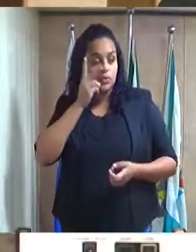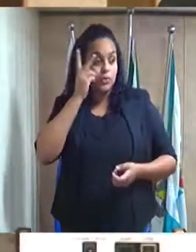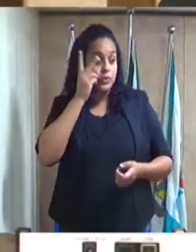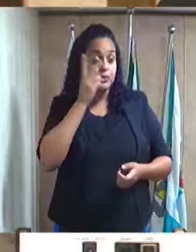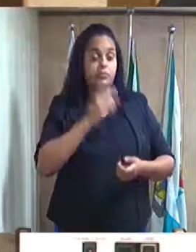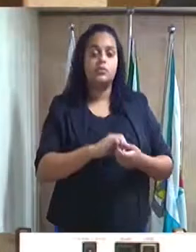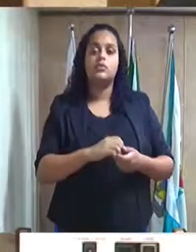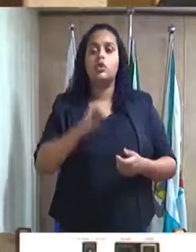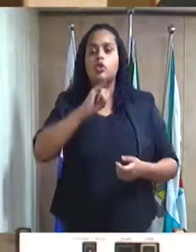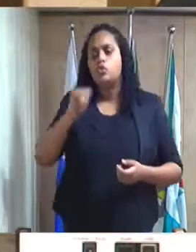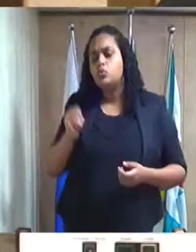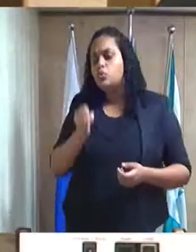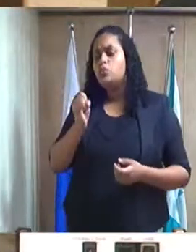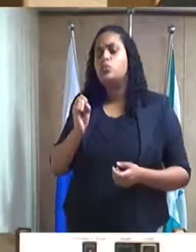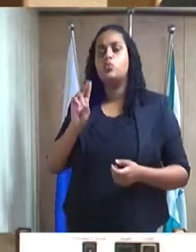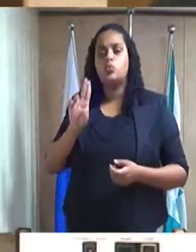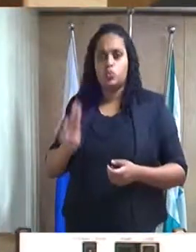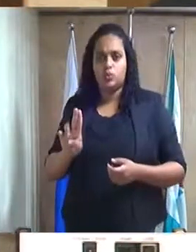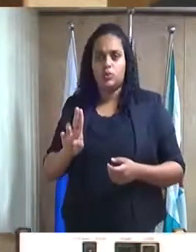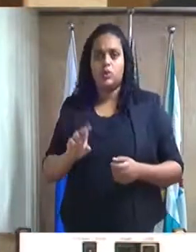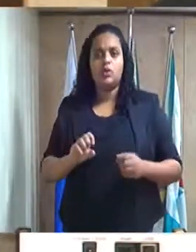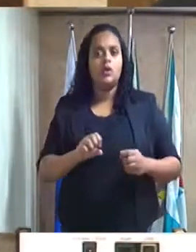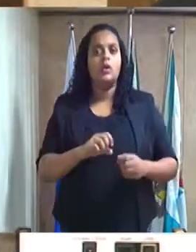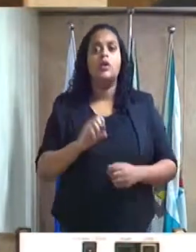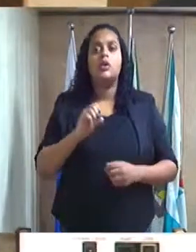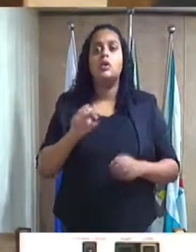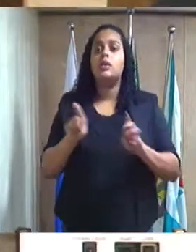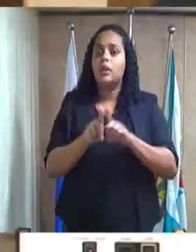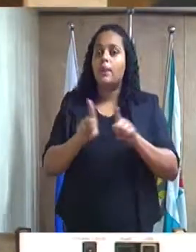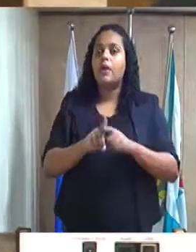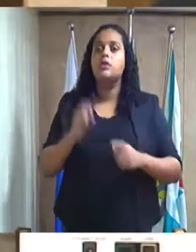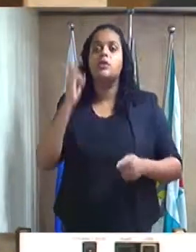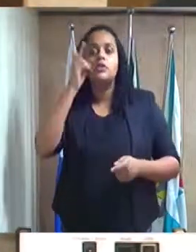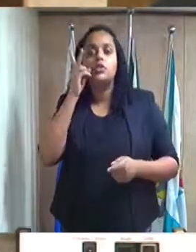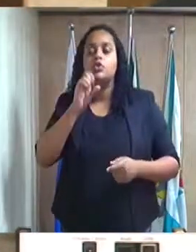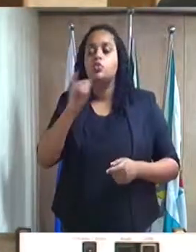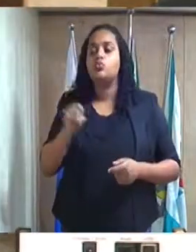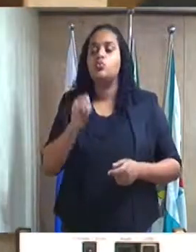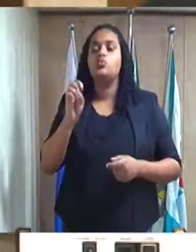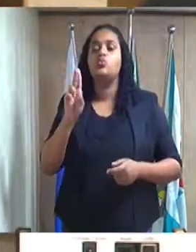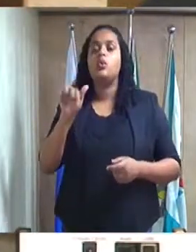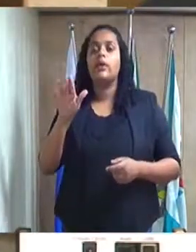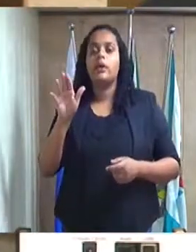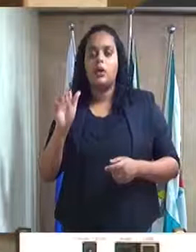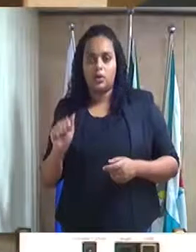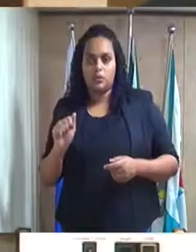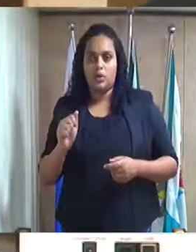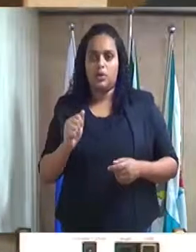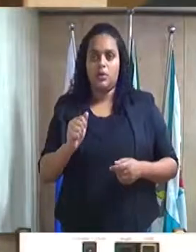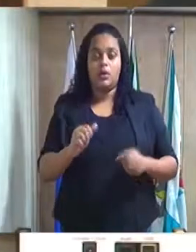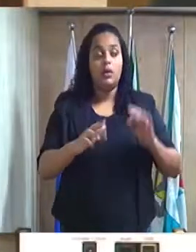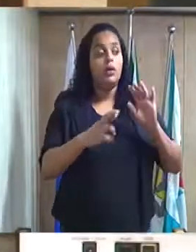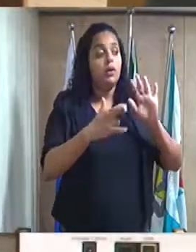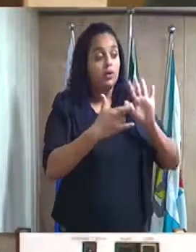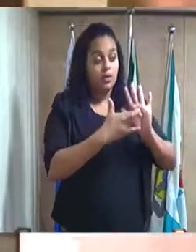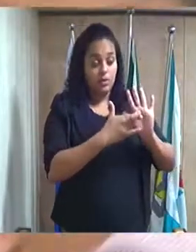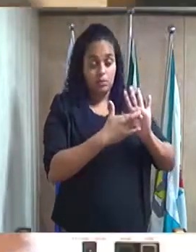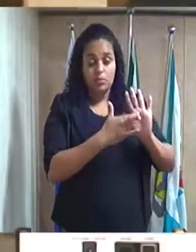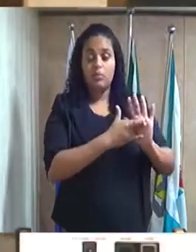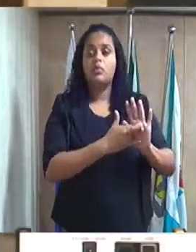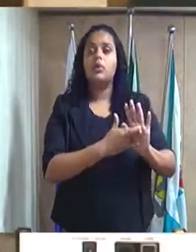Júnior Wills e Juliana do Tax, requerendo à mesa regimentalmente seja